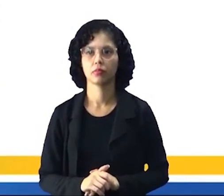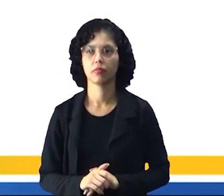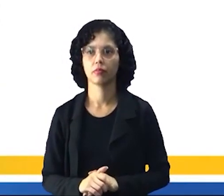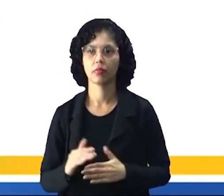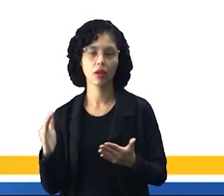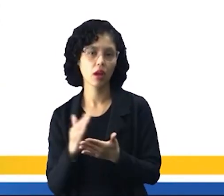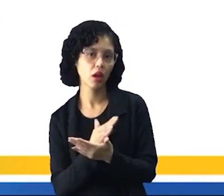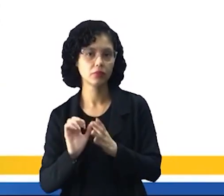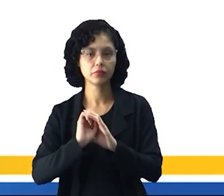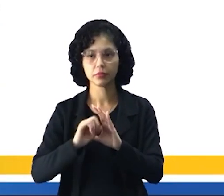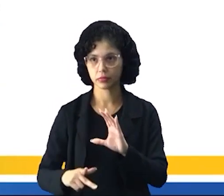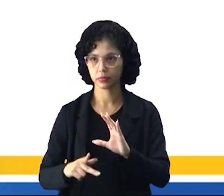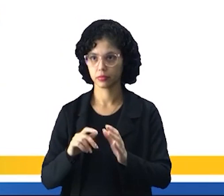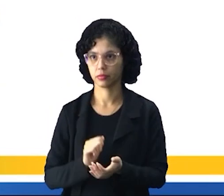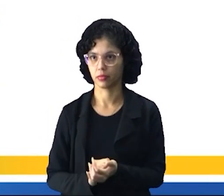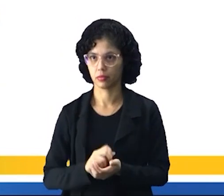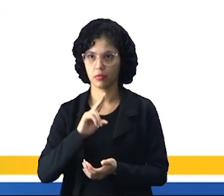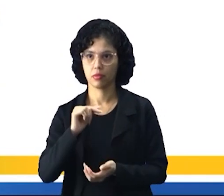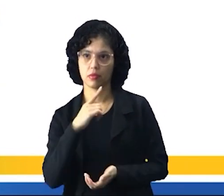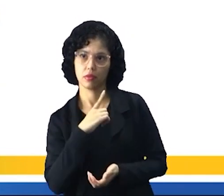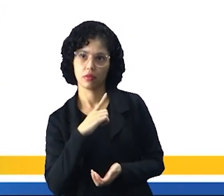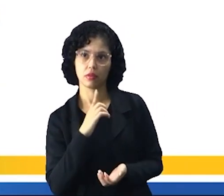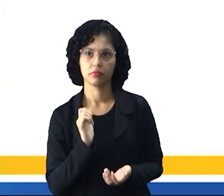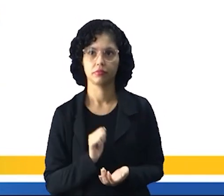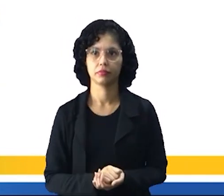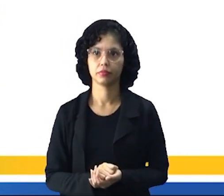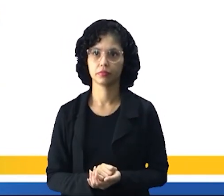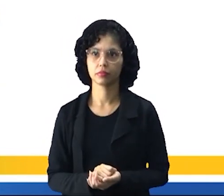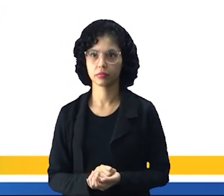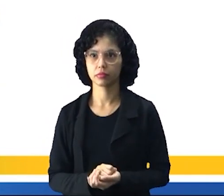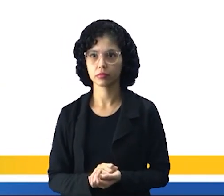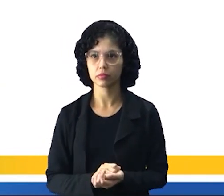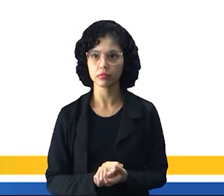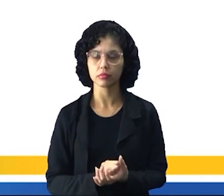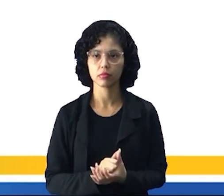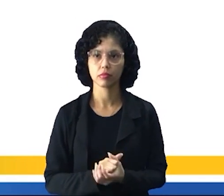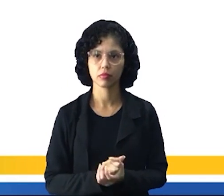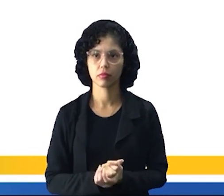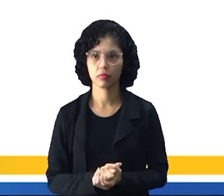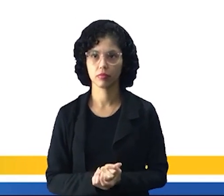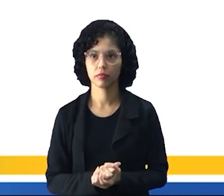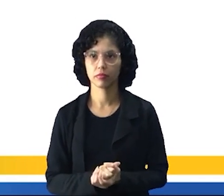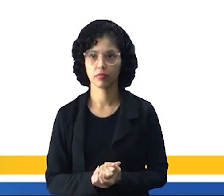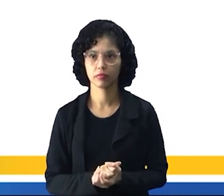vai ter algumas características. A gente vai ter os organismos